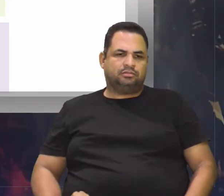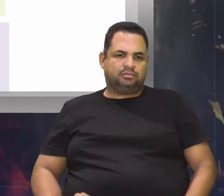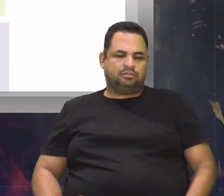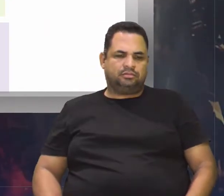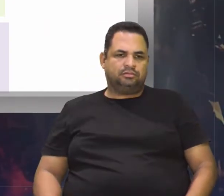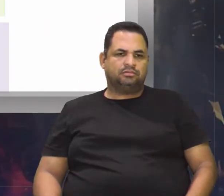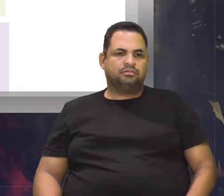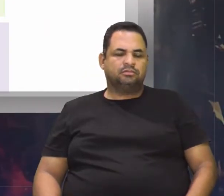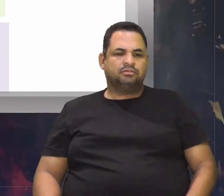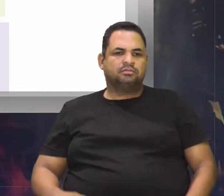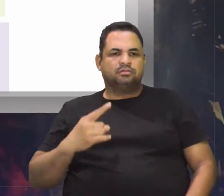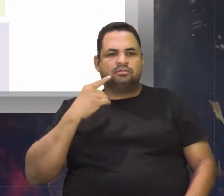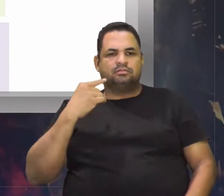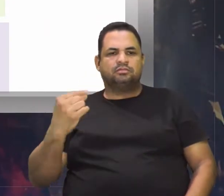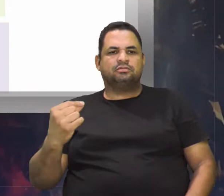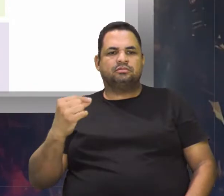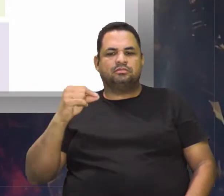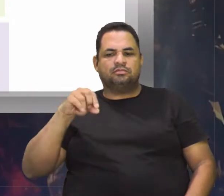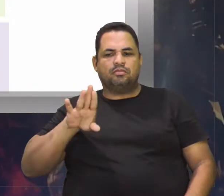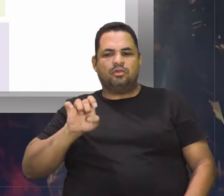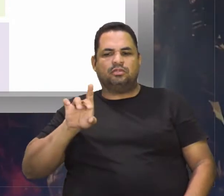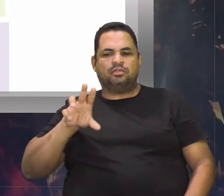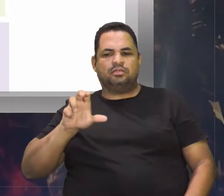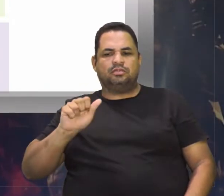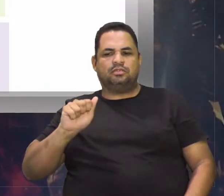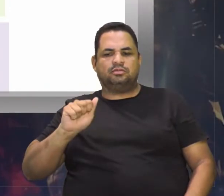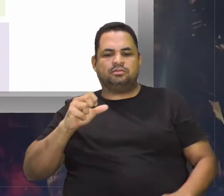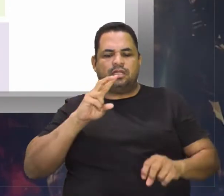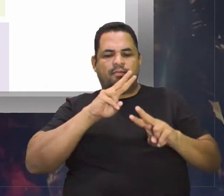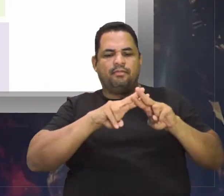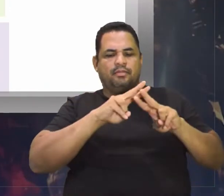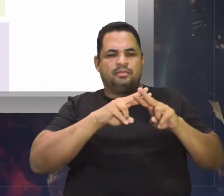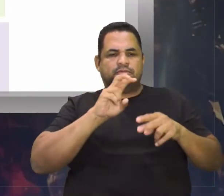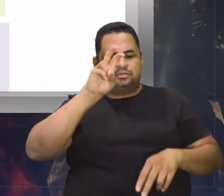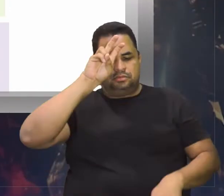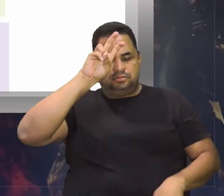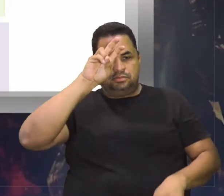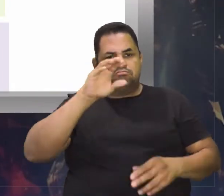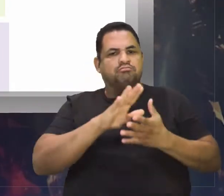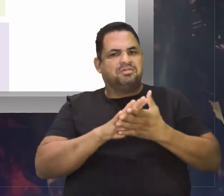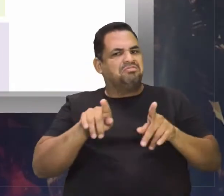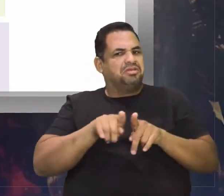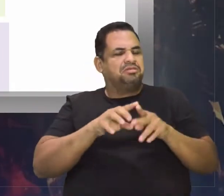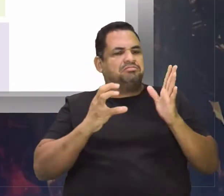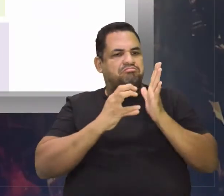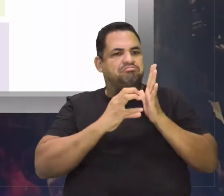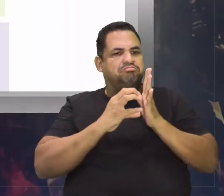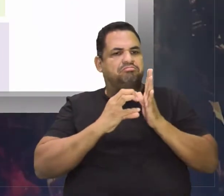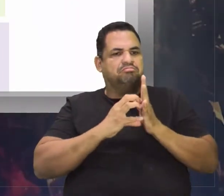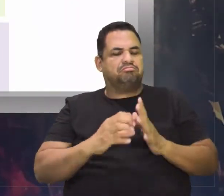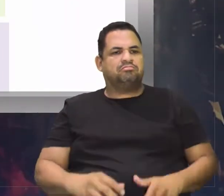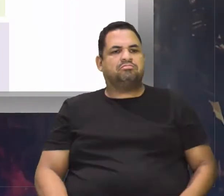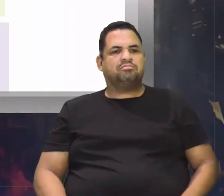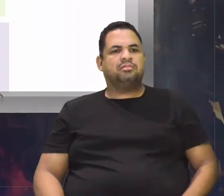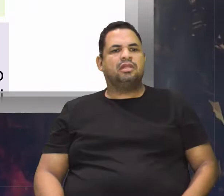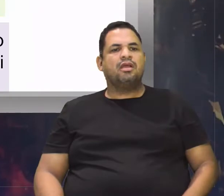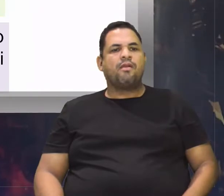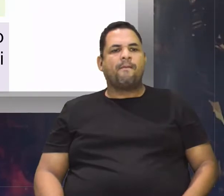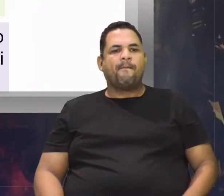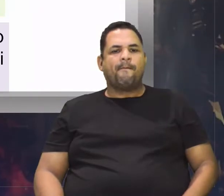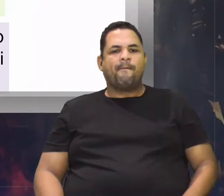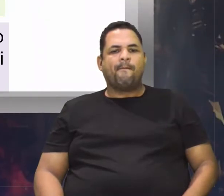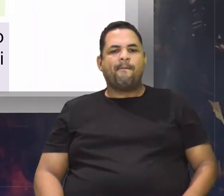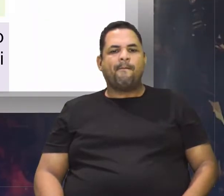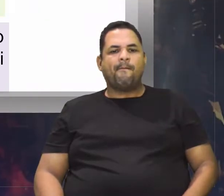a saída de Moisés do cativeiro do Egito não é uma simbologia? Para eles, a simbologia é a